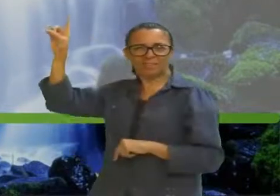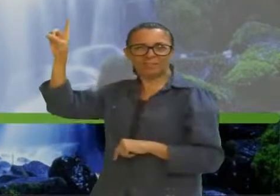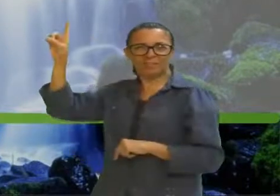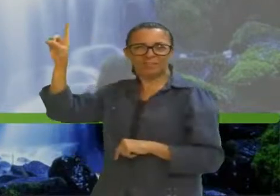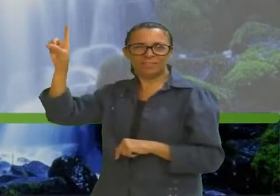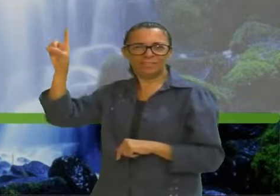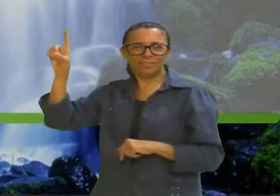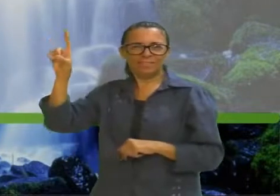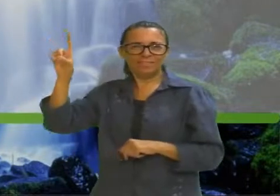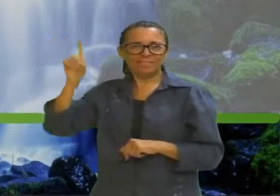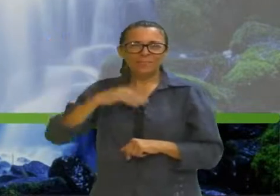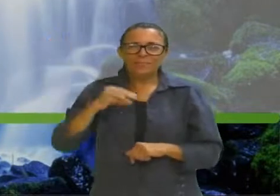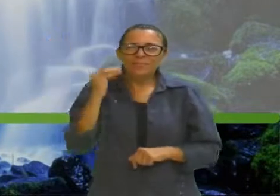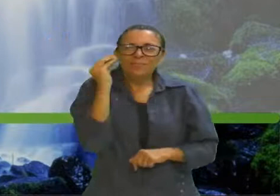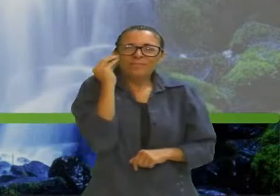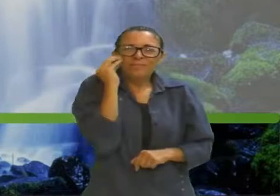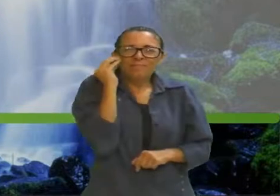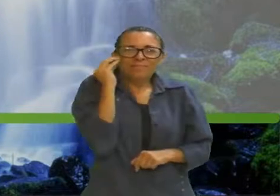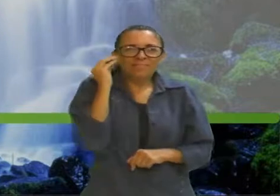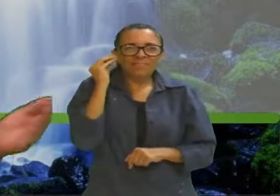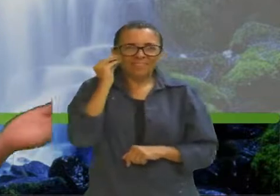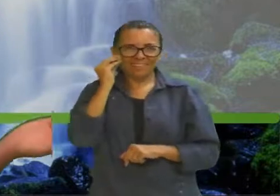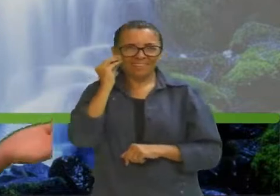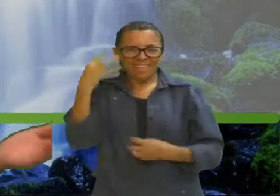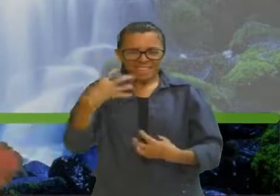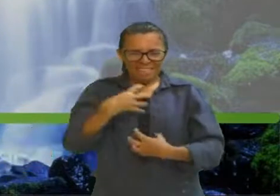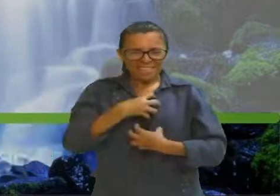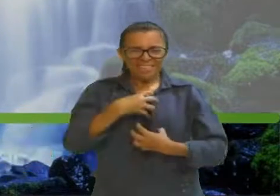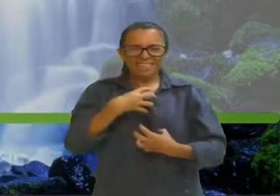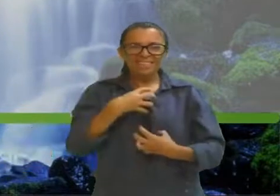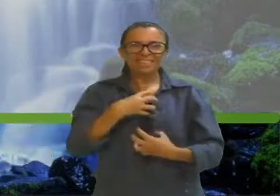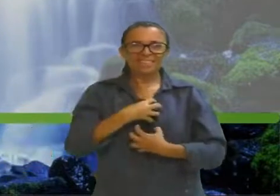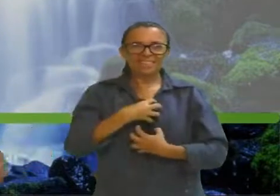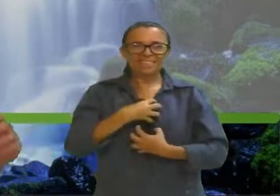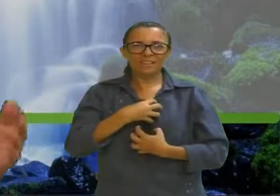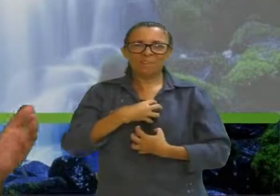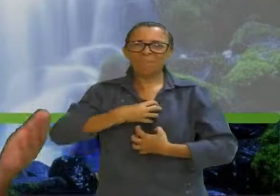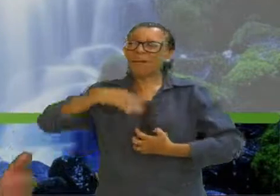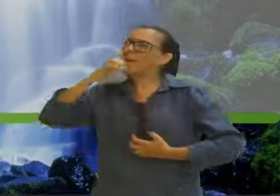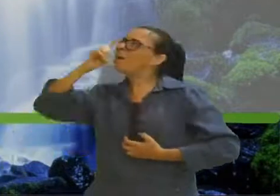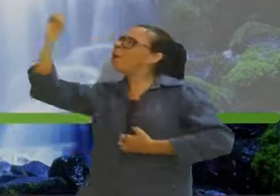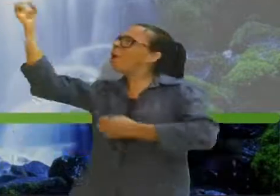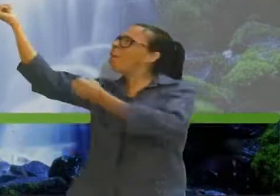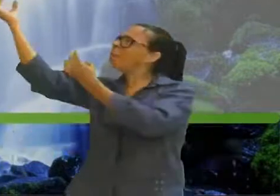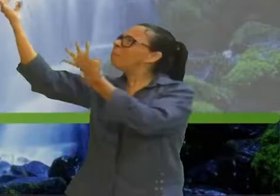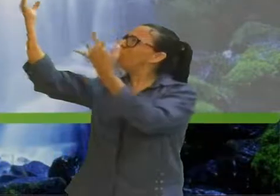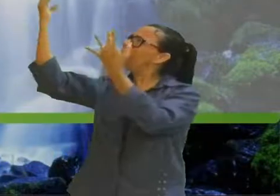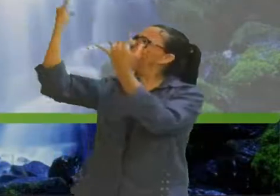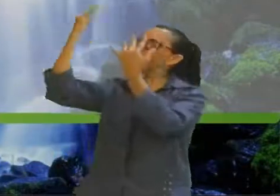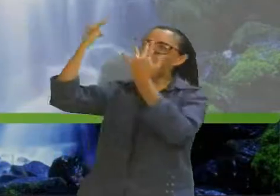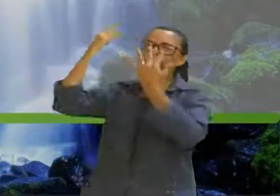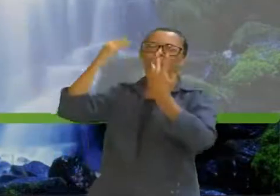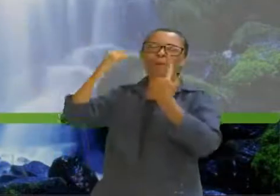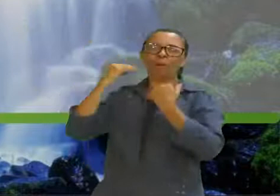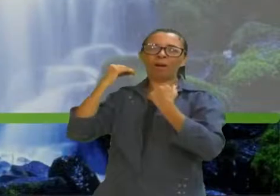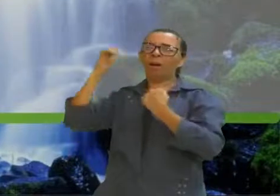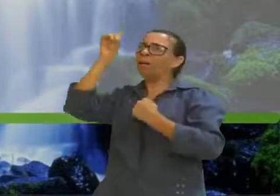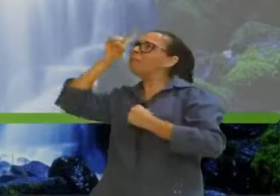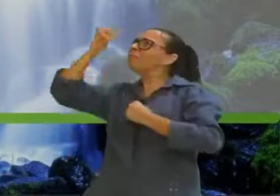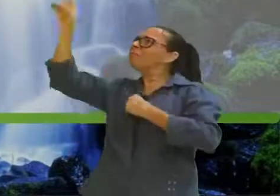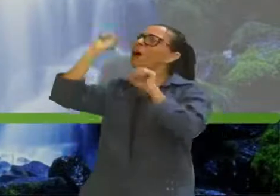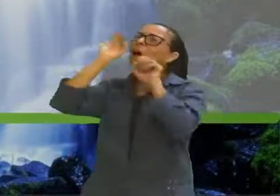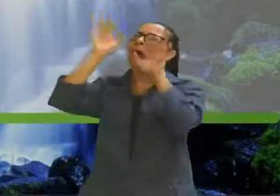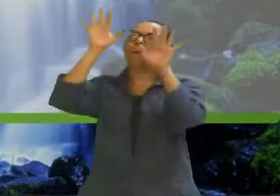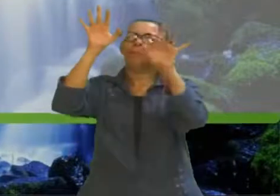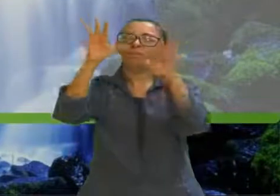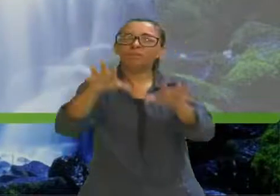nele. Como diz 1 João, que nós acabamos de ler, 2, do 3 ao 6. Quando você passa a